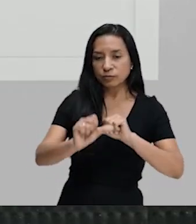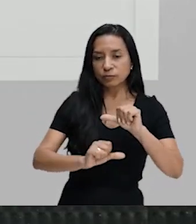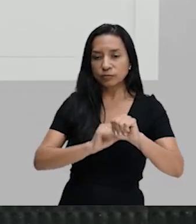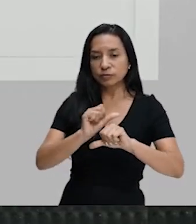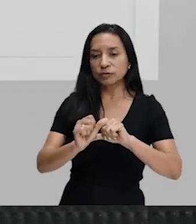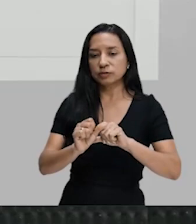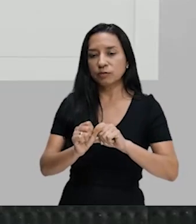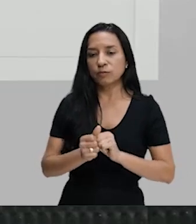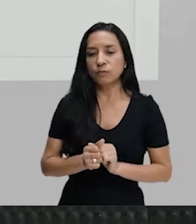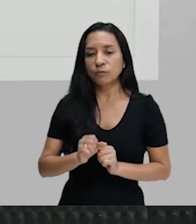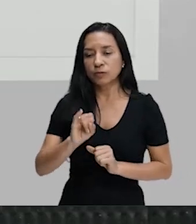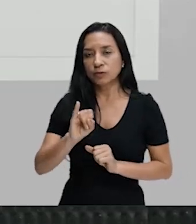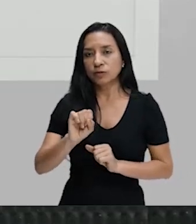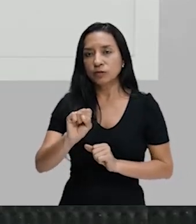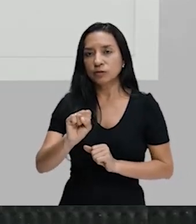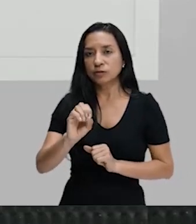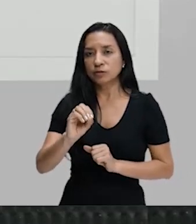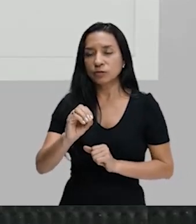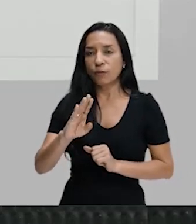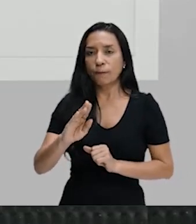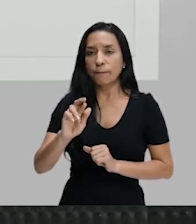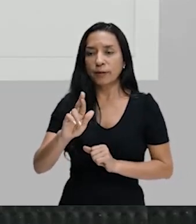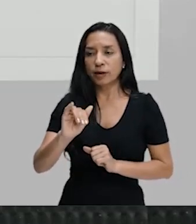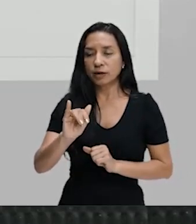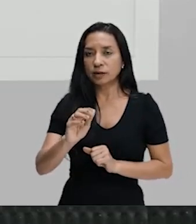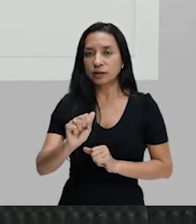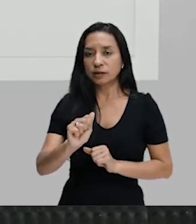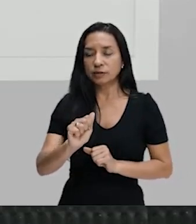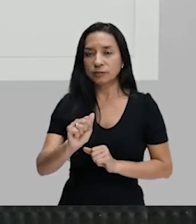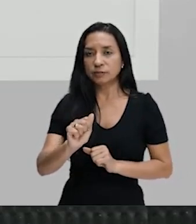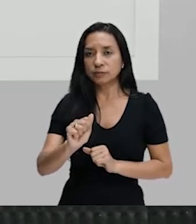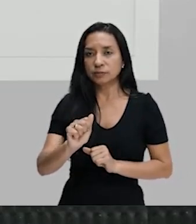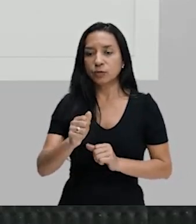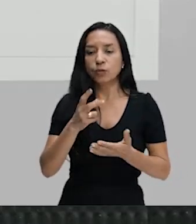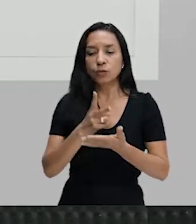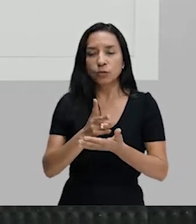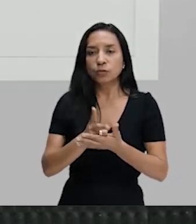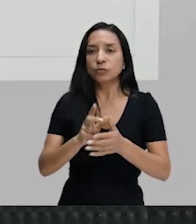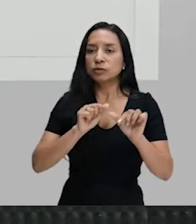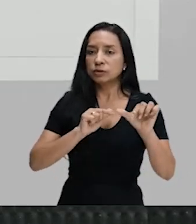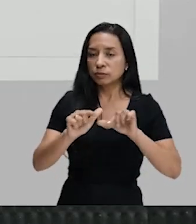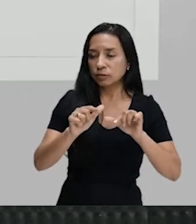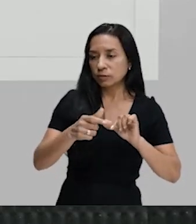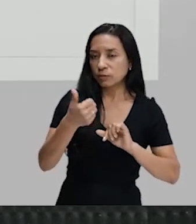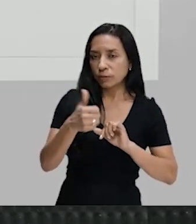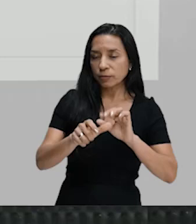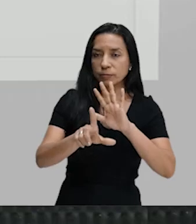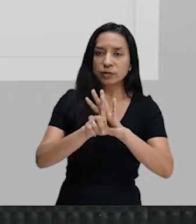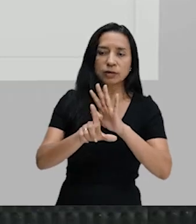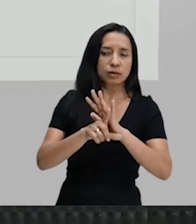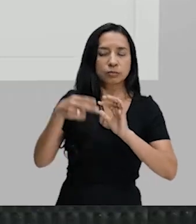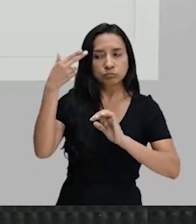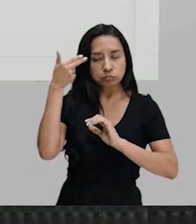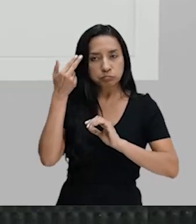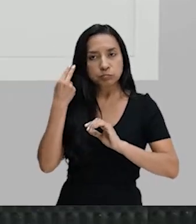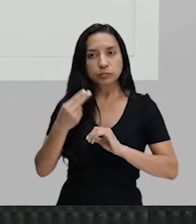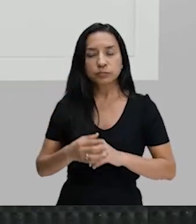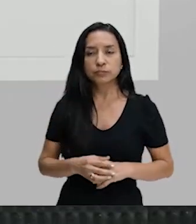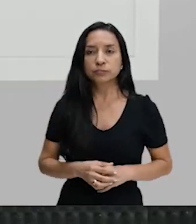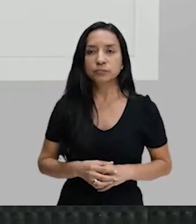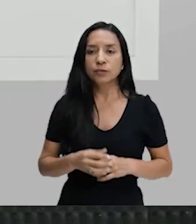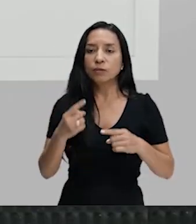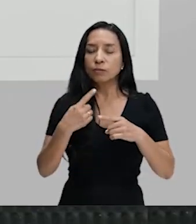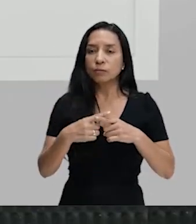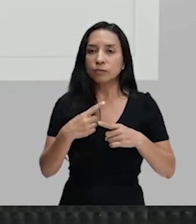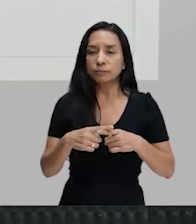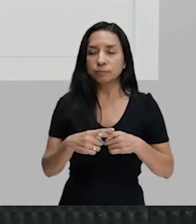pressão constante, tá ok? Nós vamos continuar trabalhando com a primeira lei, normalmente, certo? Até